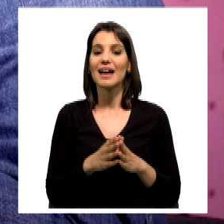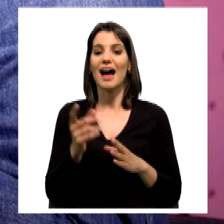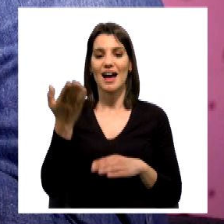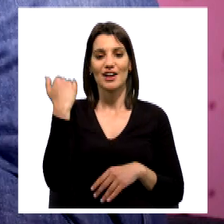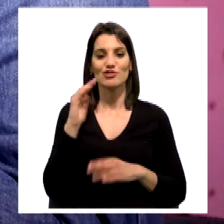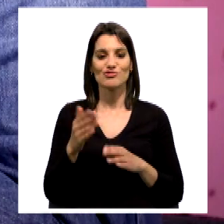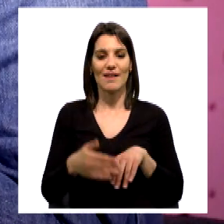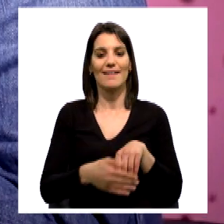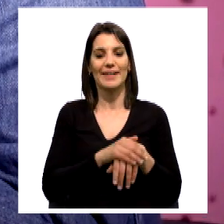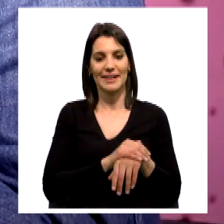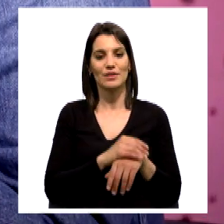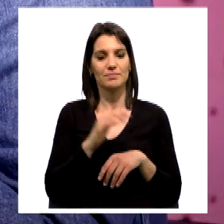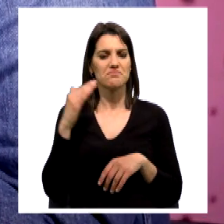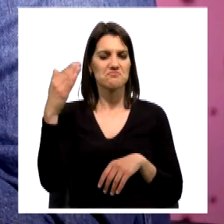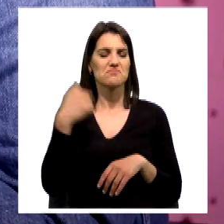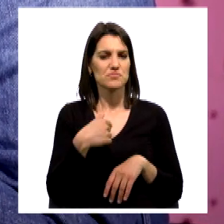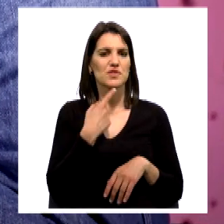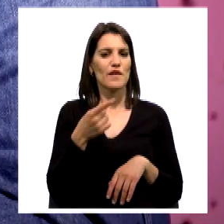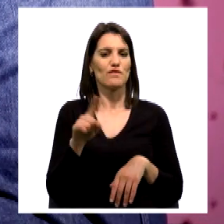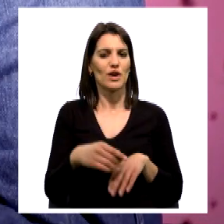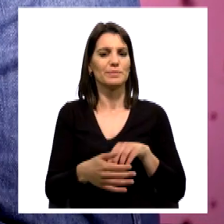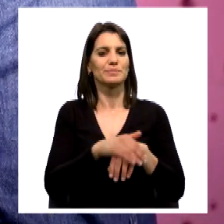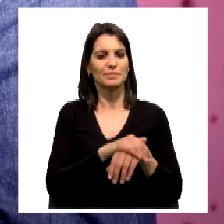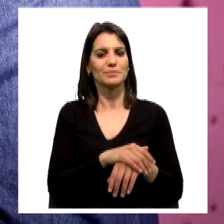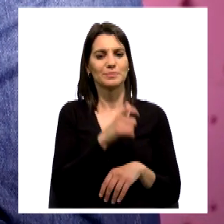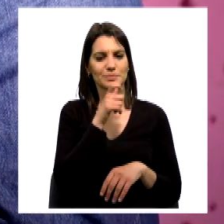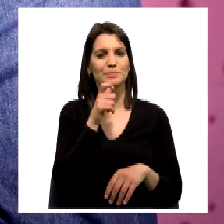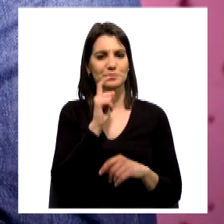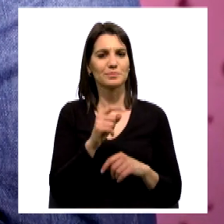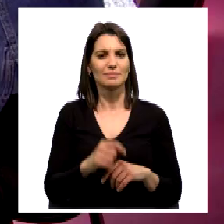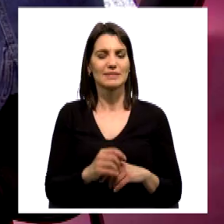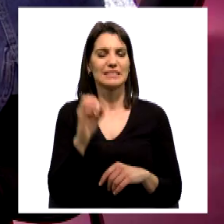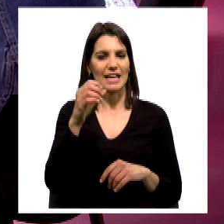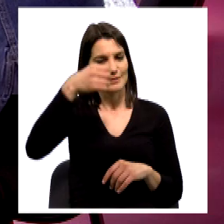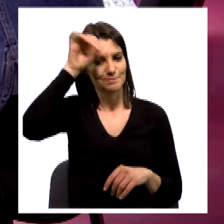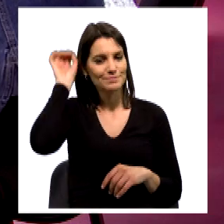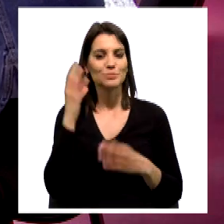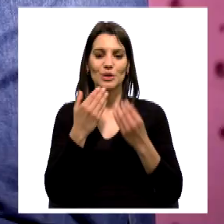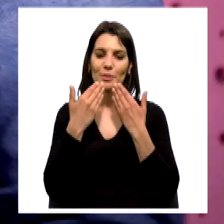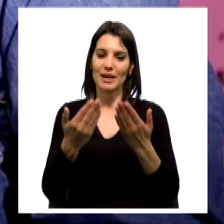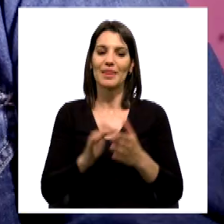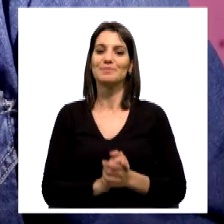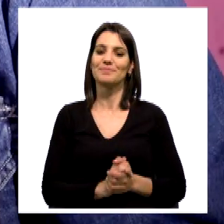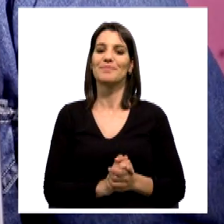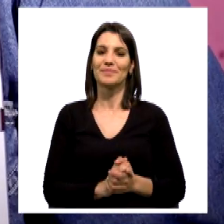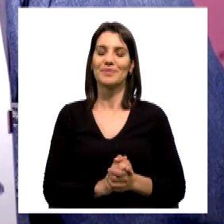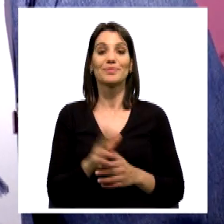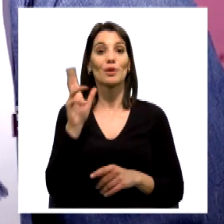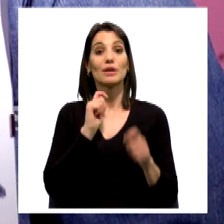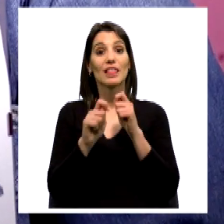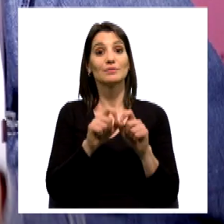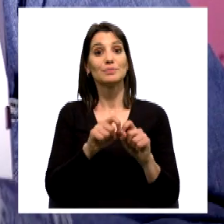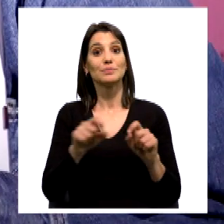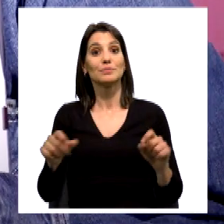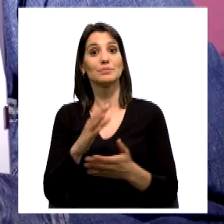mas também já estive assim e qualquer dia regresso. Fica prometido que qualquer dia a minha máquina zero. Muito obrigado. Ouve as